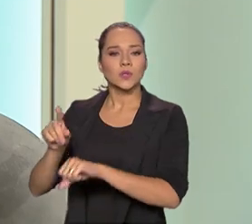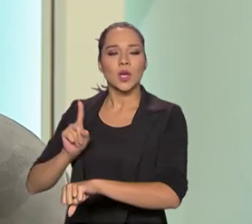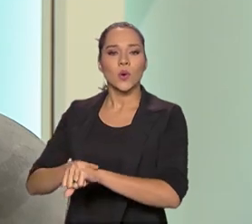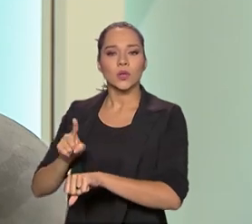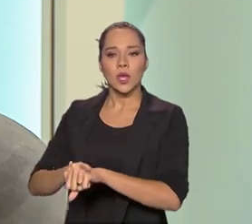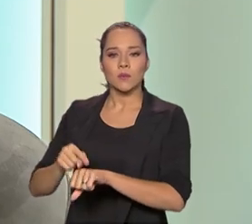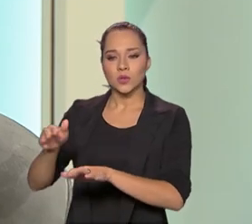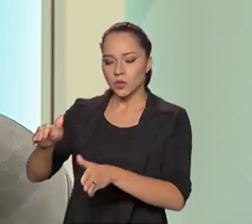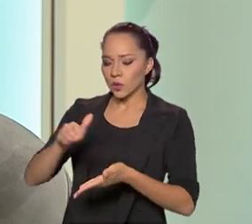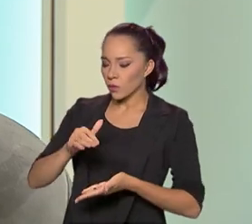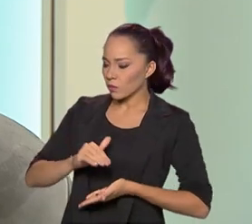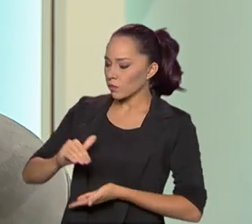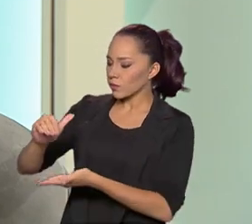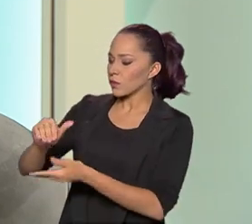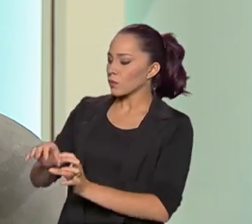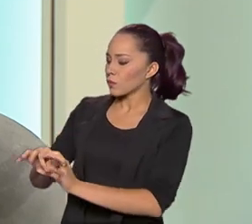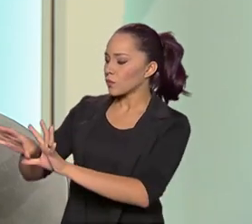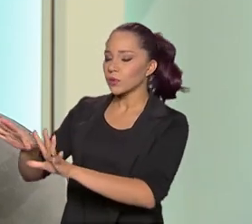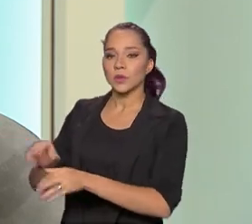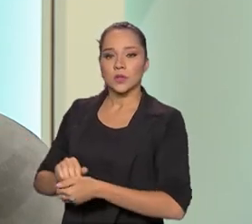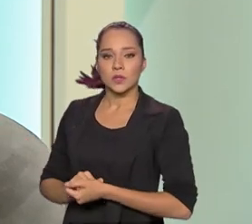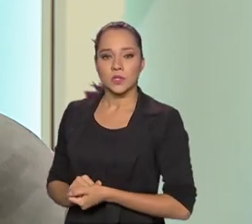de despacho, de desembaraço